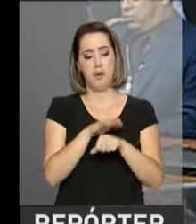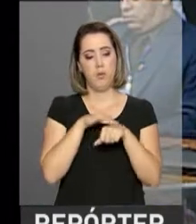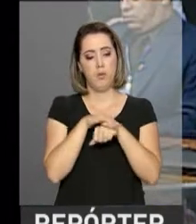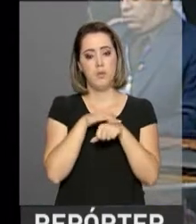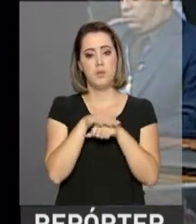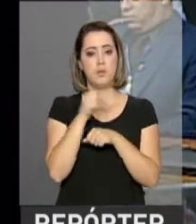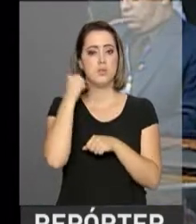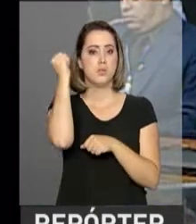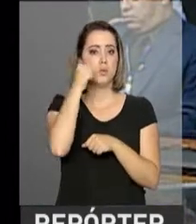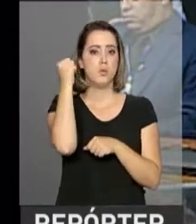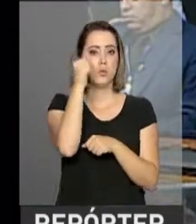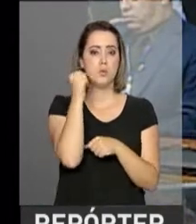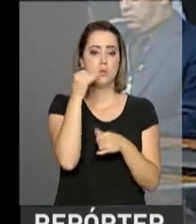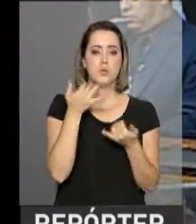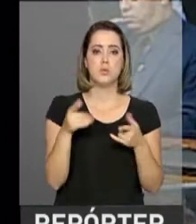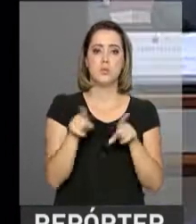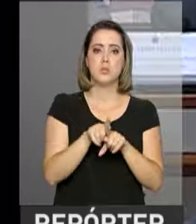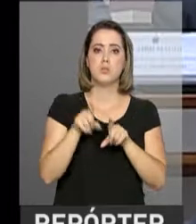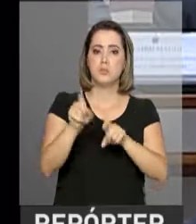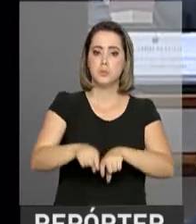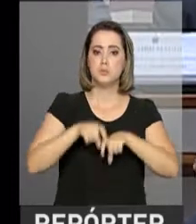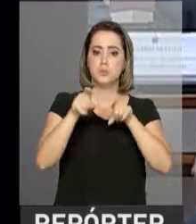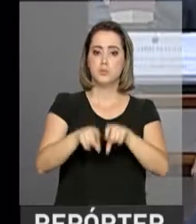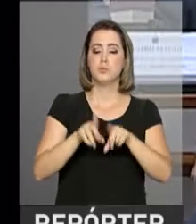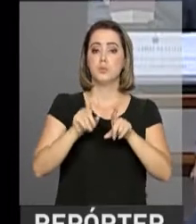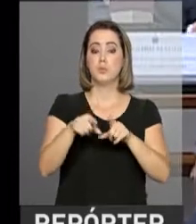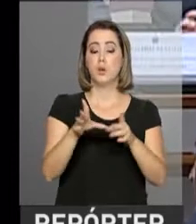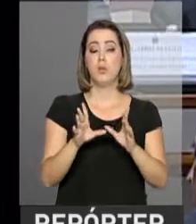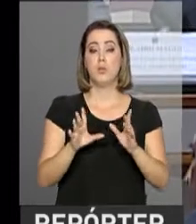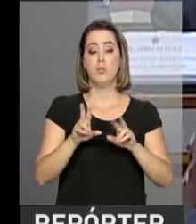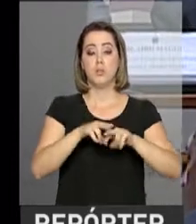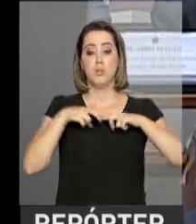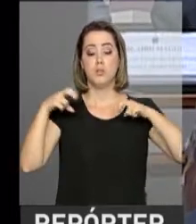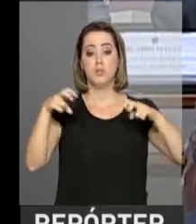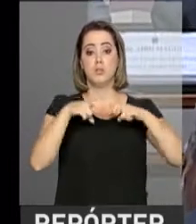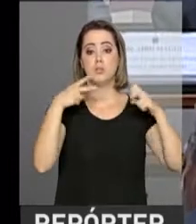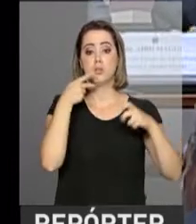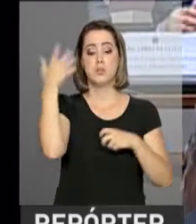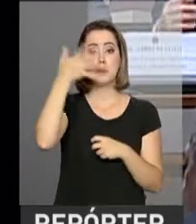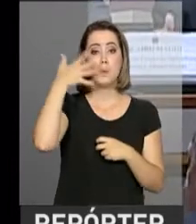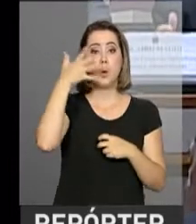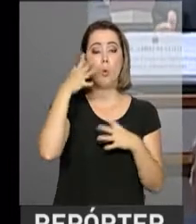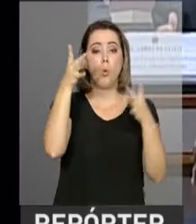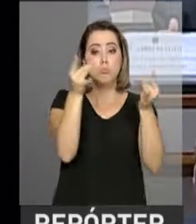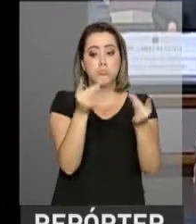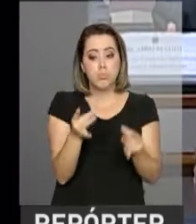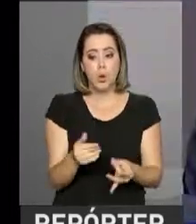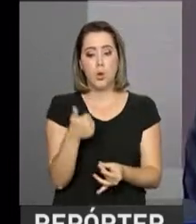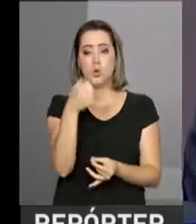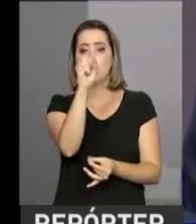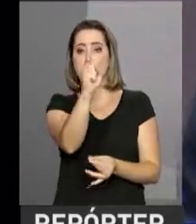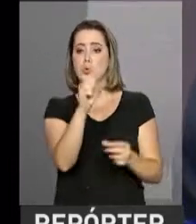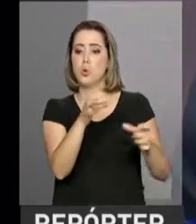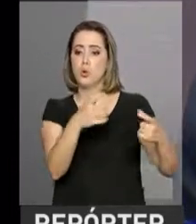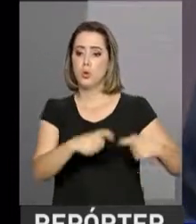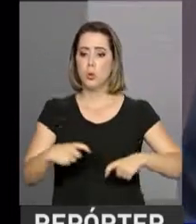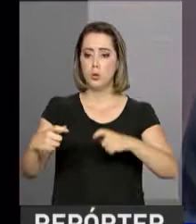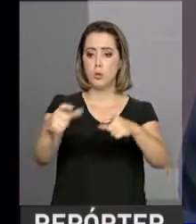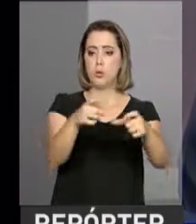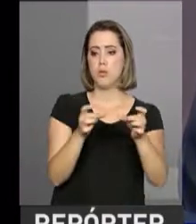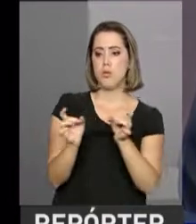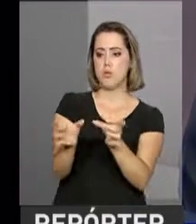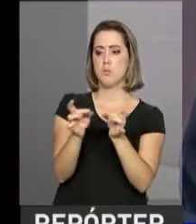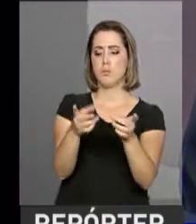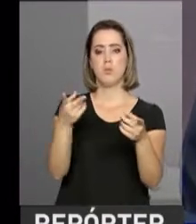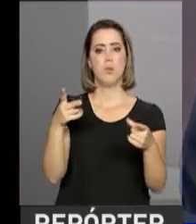comissões de Agricultura e Reforma Agrária e Assuntos Econômicos. Na audiência, Blairo Maggi explicou por que os 18 frigoríficos que tiveram as exportações